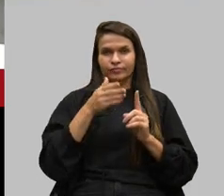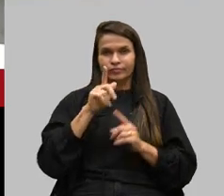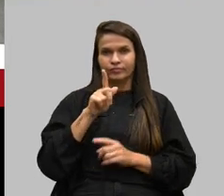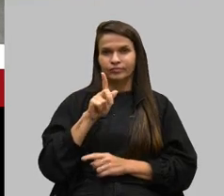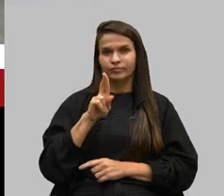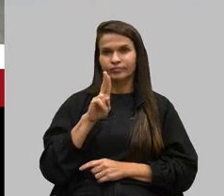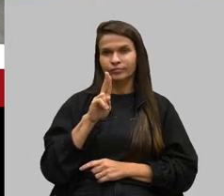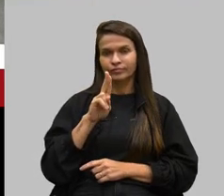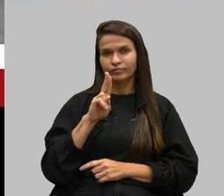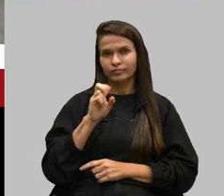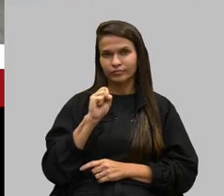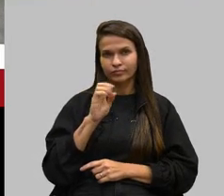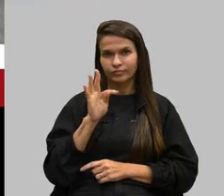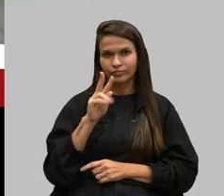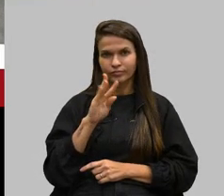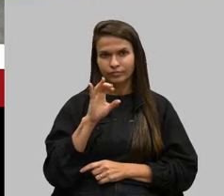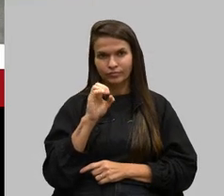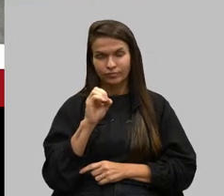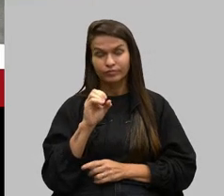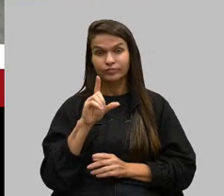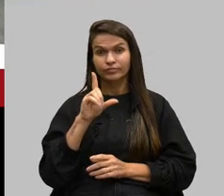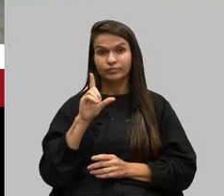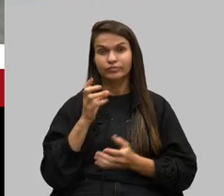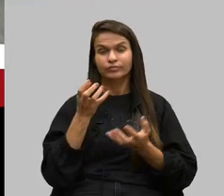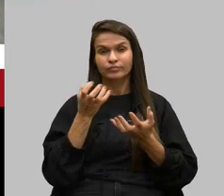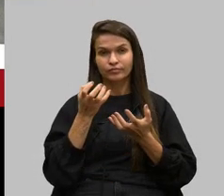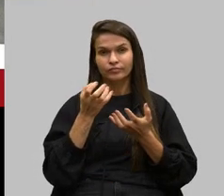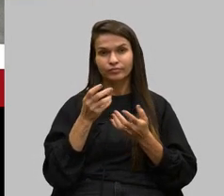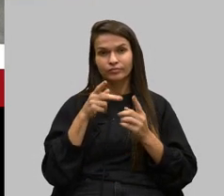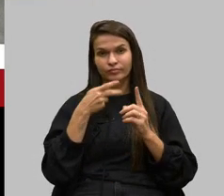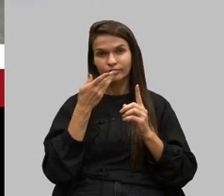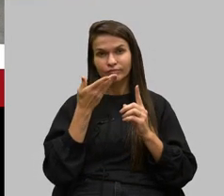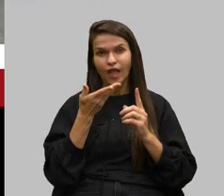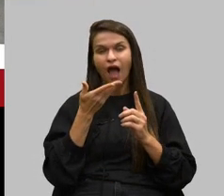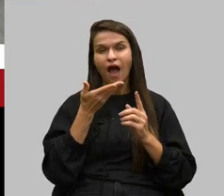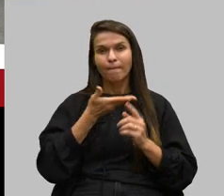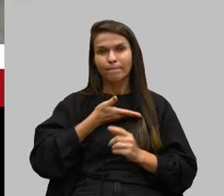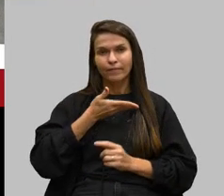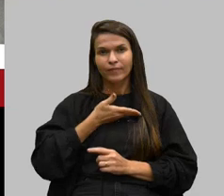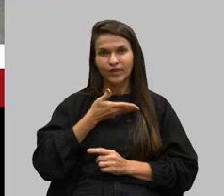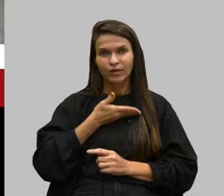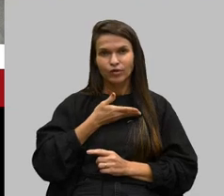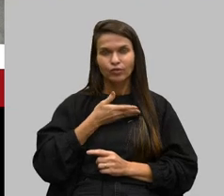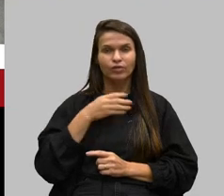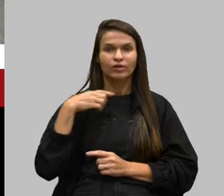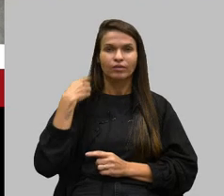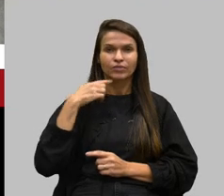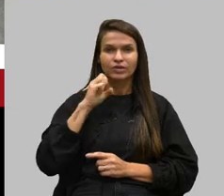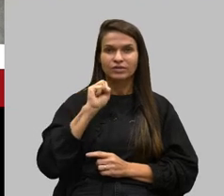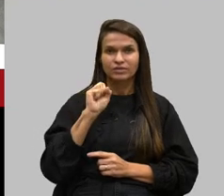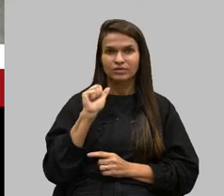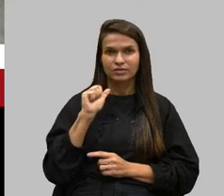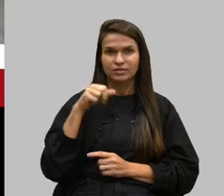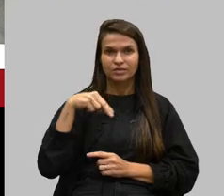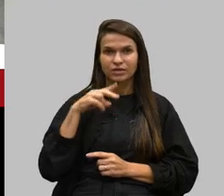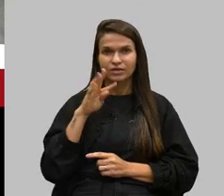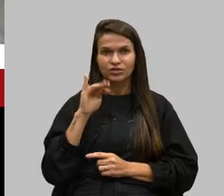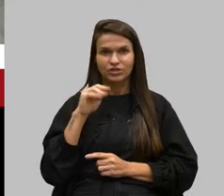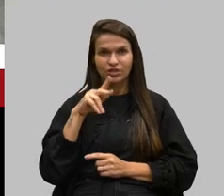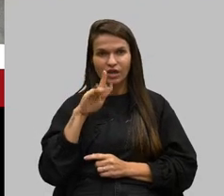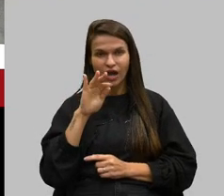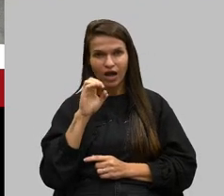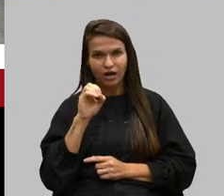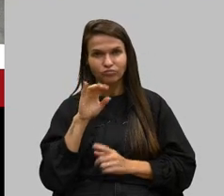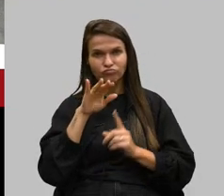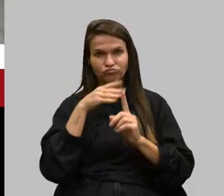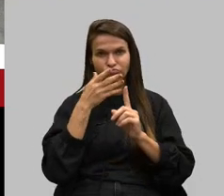antes gostaria só dizer ao nobre amigo deputado darlin Santiago que realmente vossa excelência também